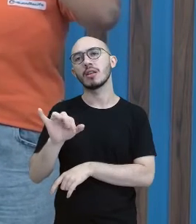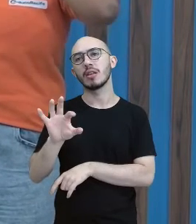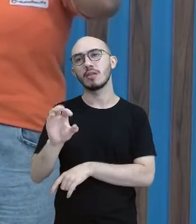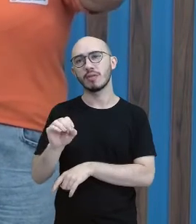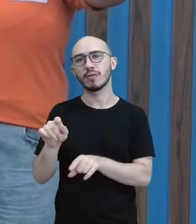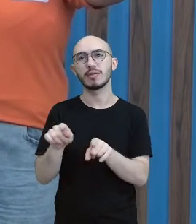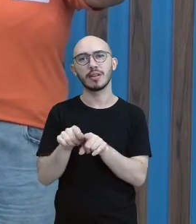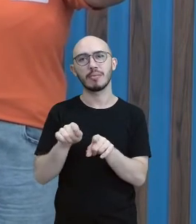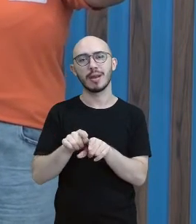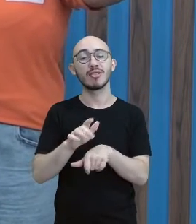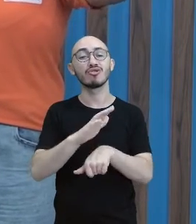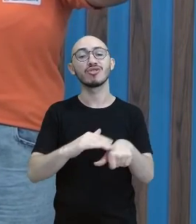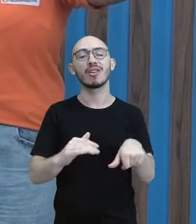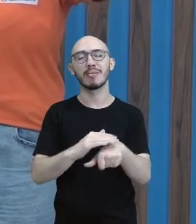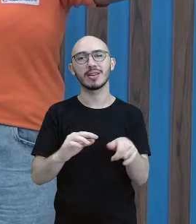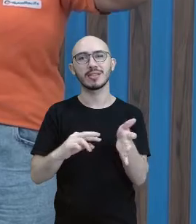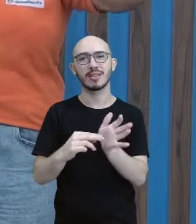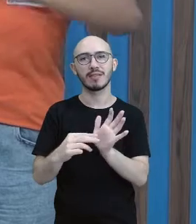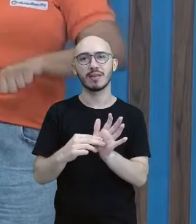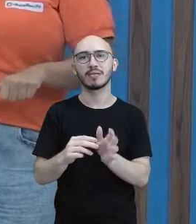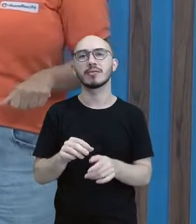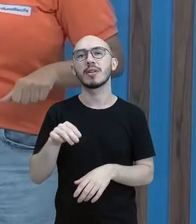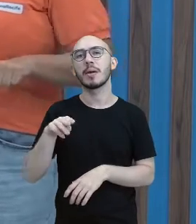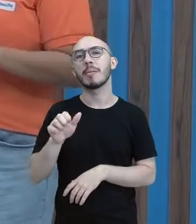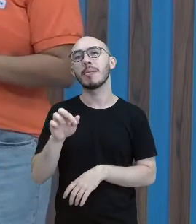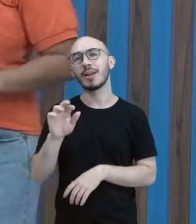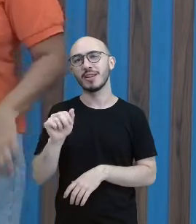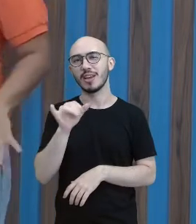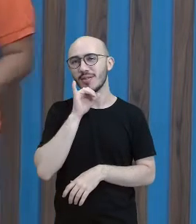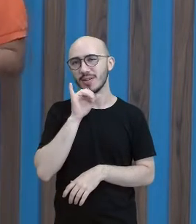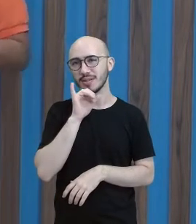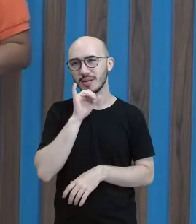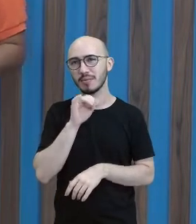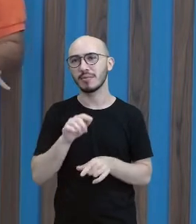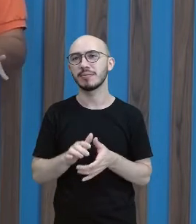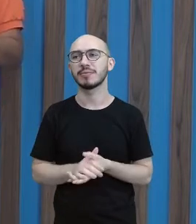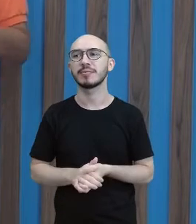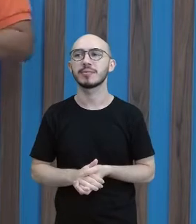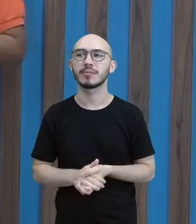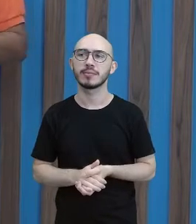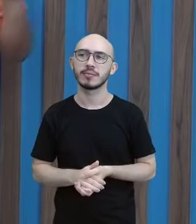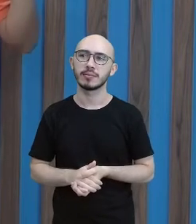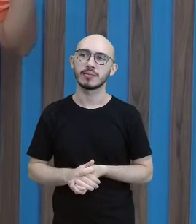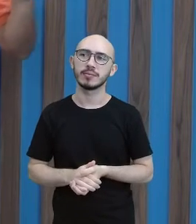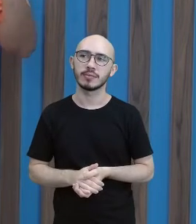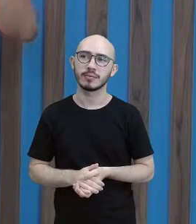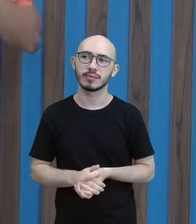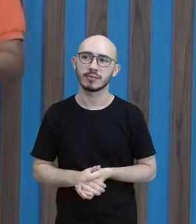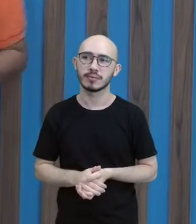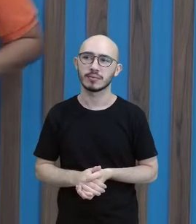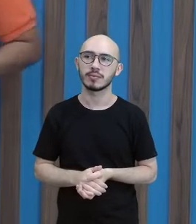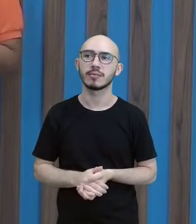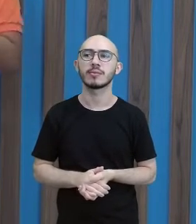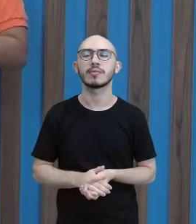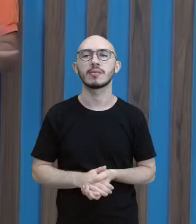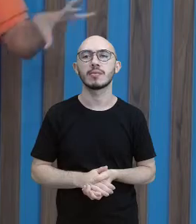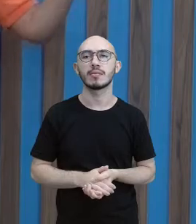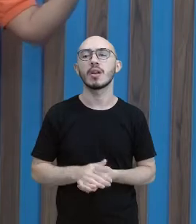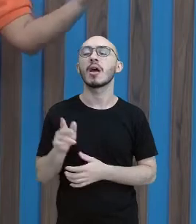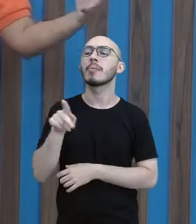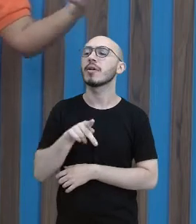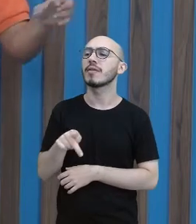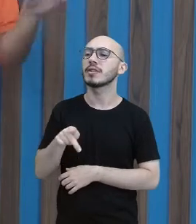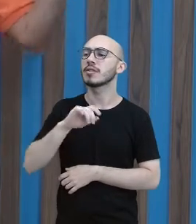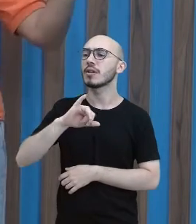Maria e, e ladrão. Se eu dissesse, professora Dini, você